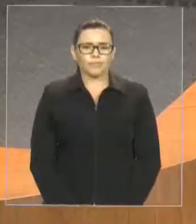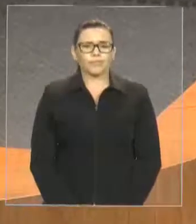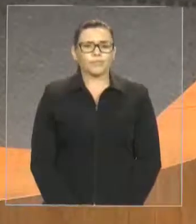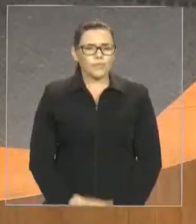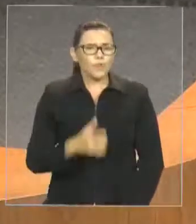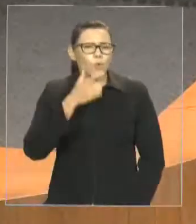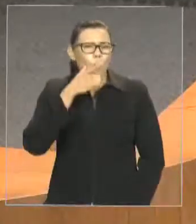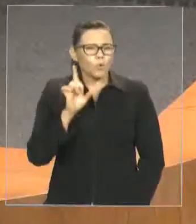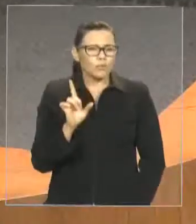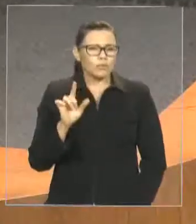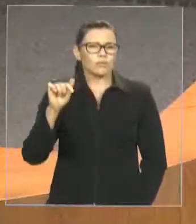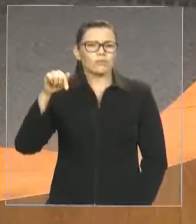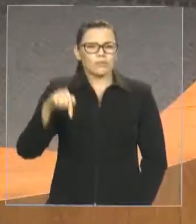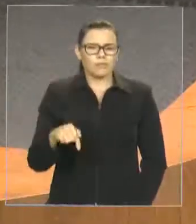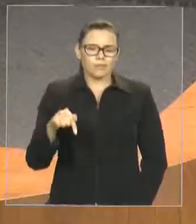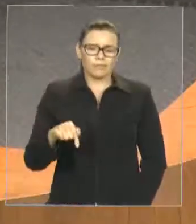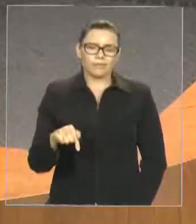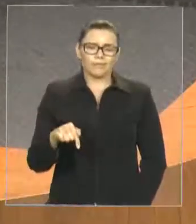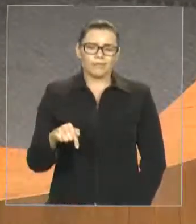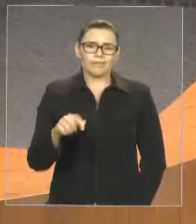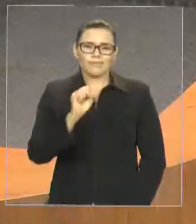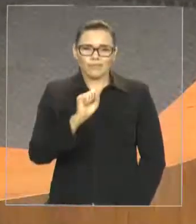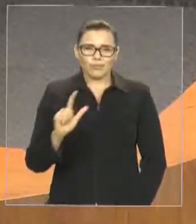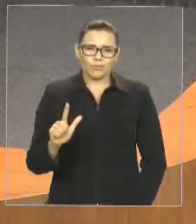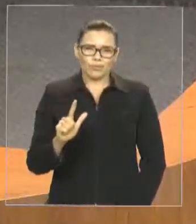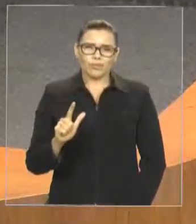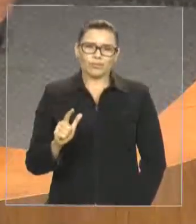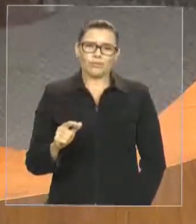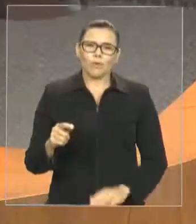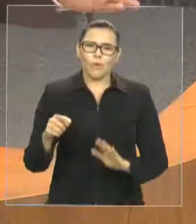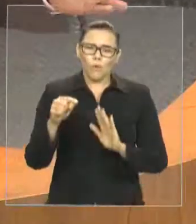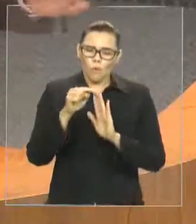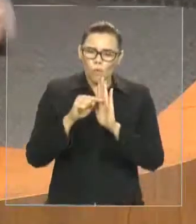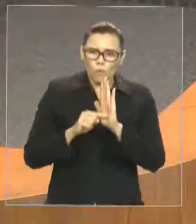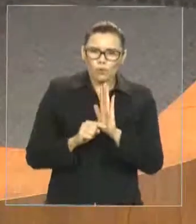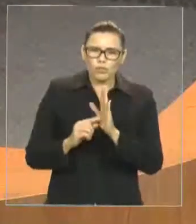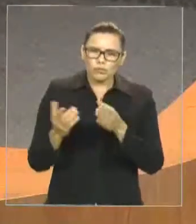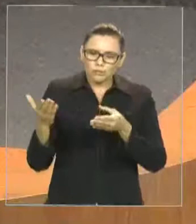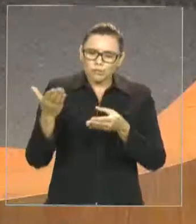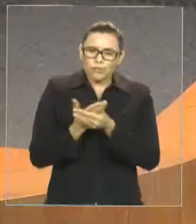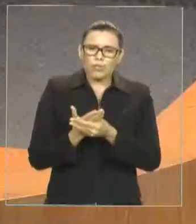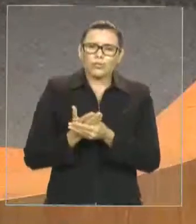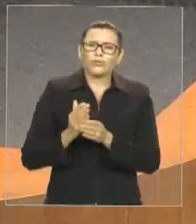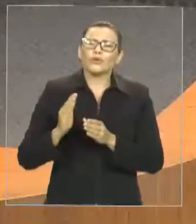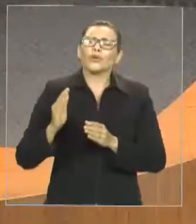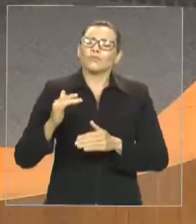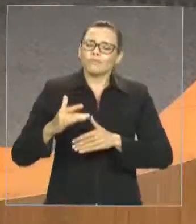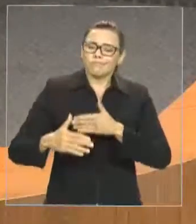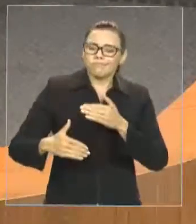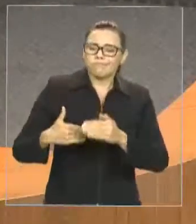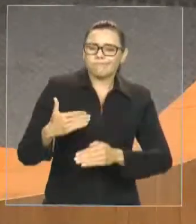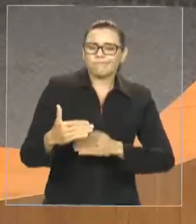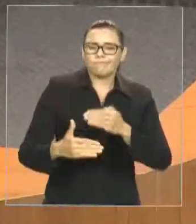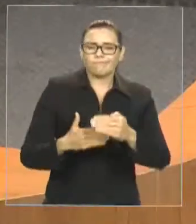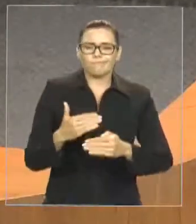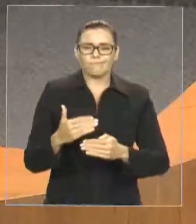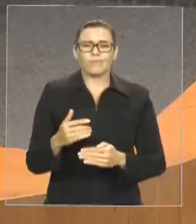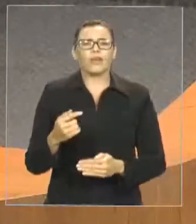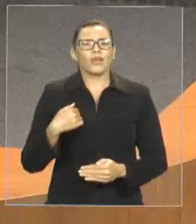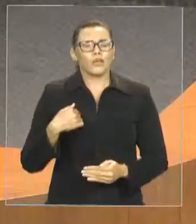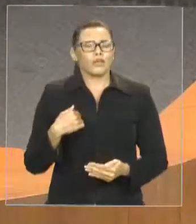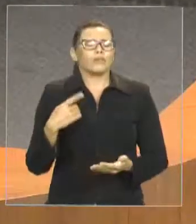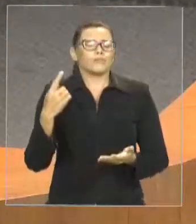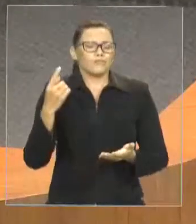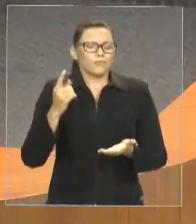Ilha de São Luís, que o projeto já está tramitando, e eu estou sugerindo, inclusive, uma audiência pública para o próximo